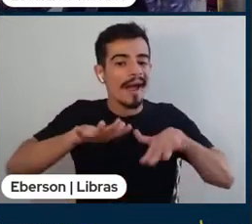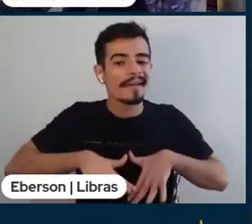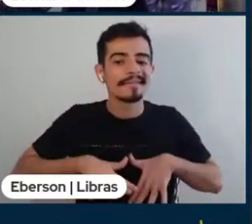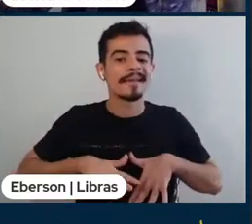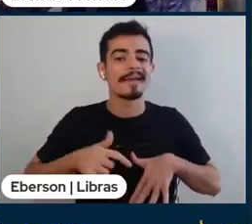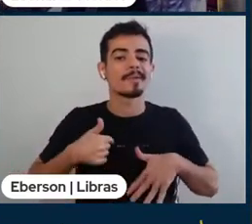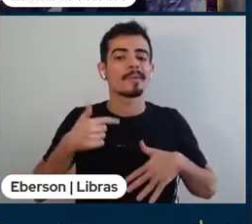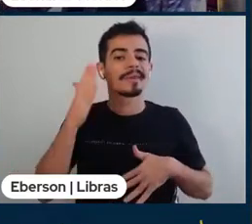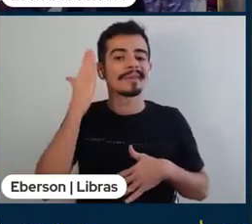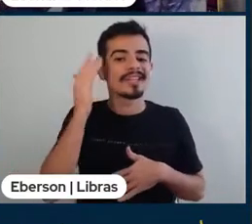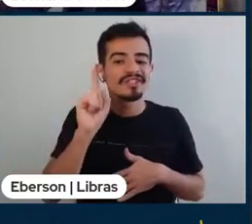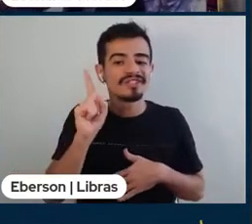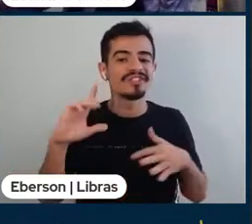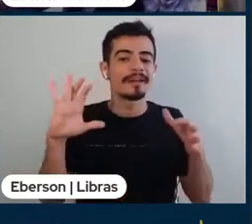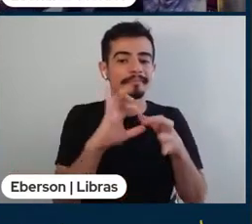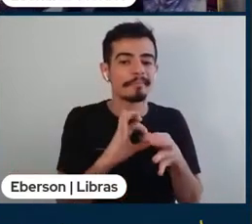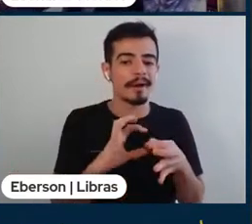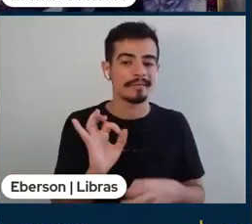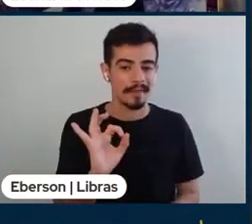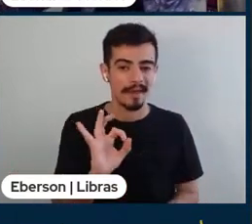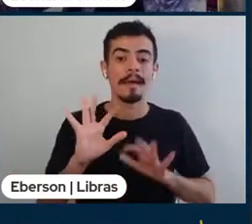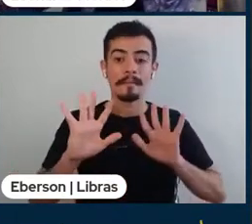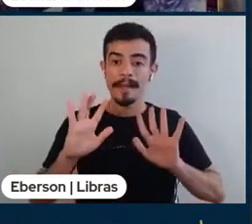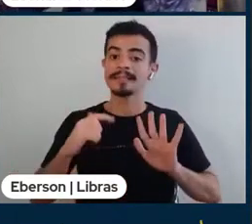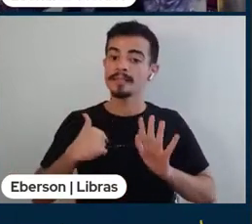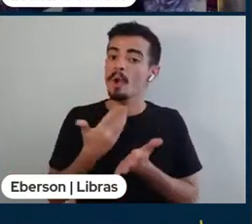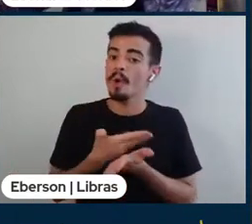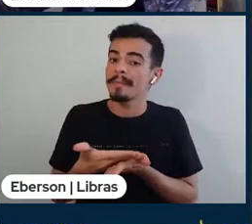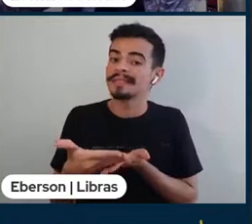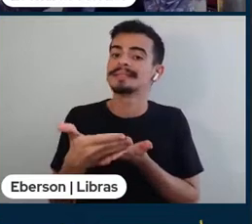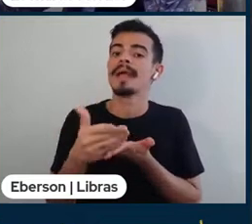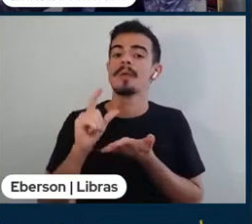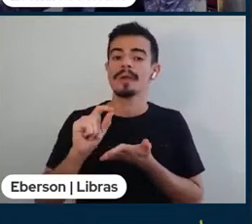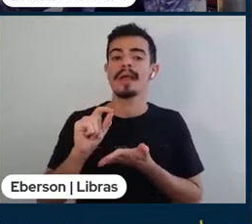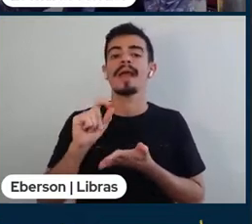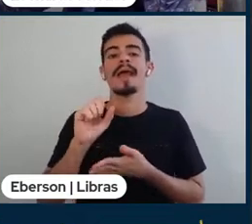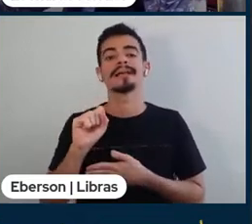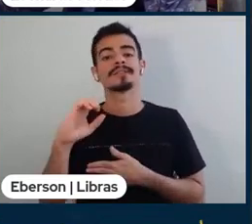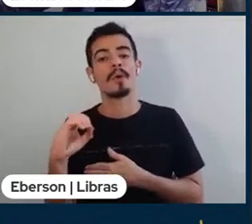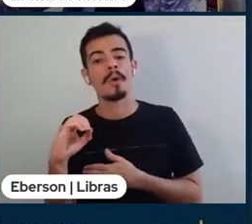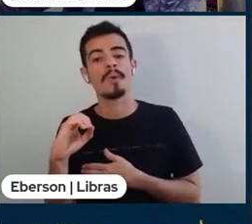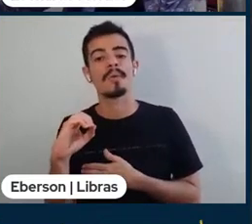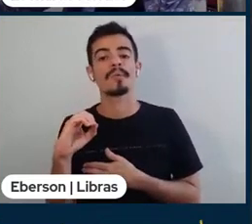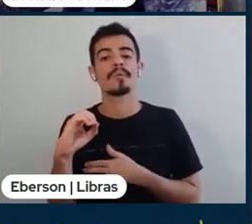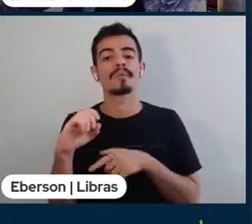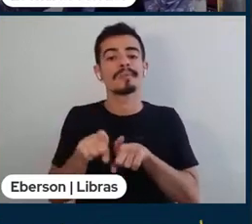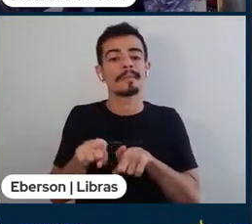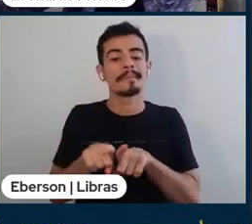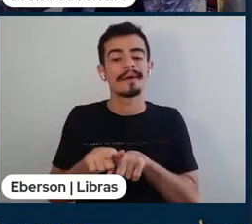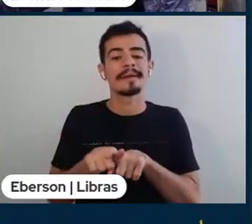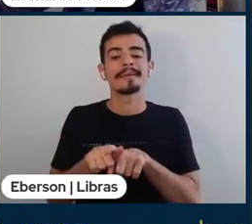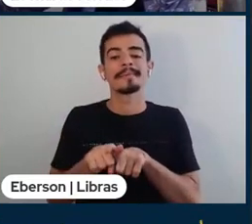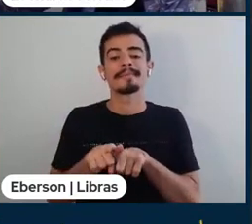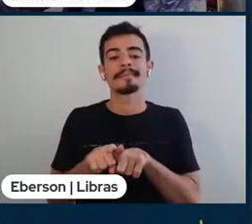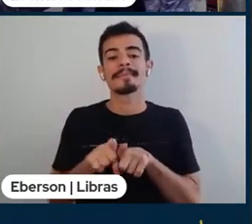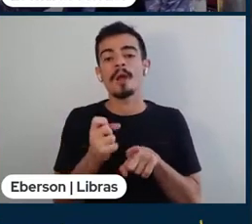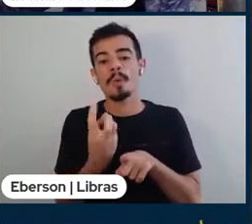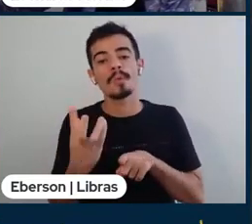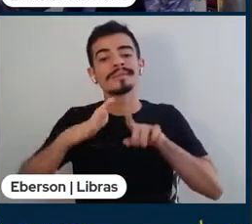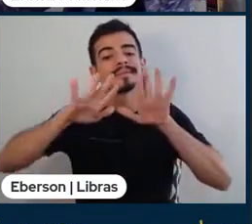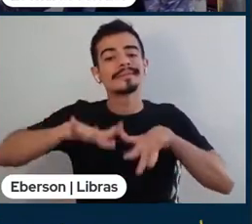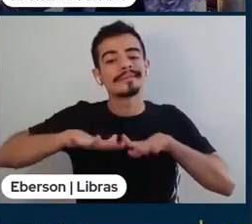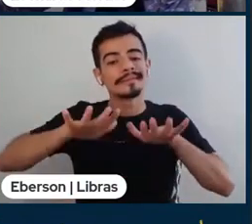estava, mas eu já estava fazendo alguns trabalhos de SEO, estava fazendo alguns freelas de texto para interface, enfim. E aí